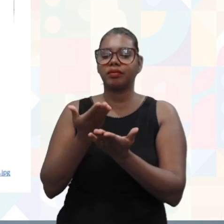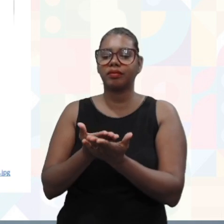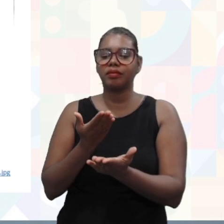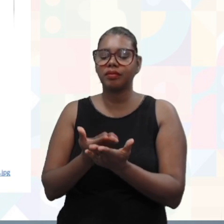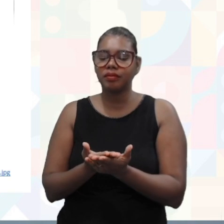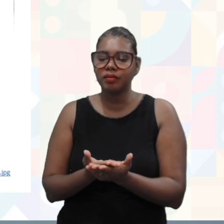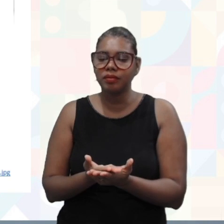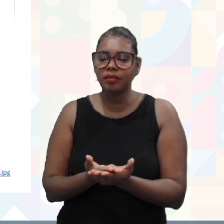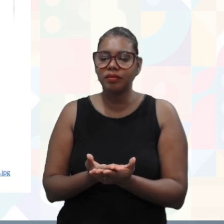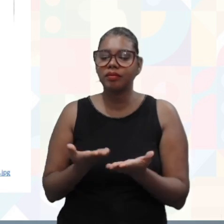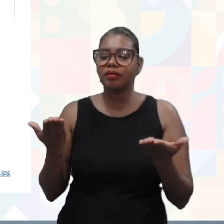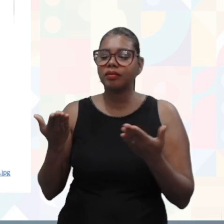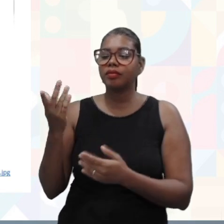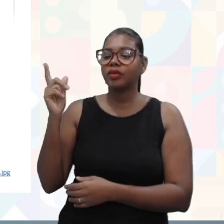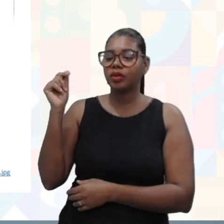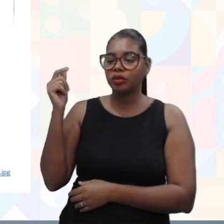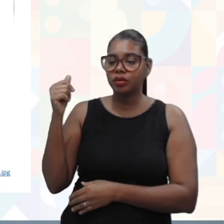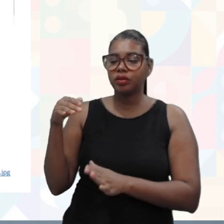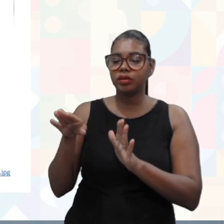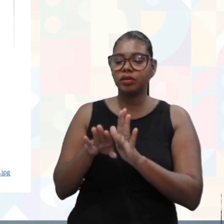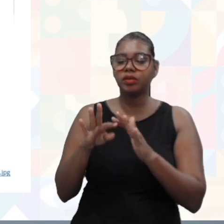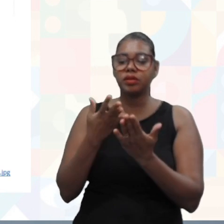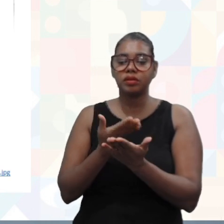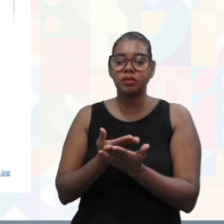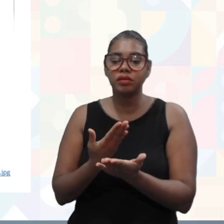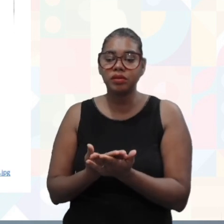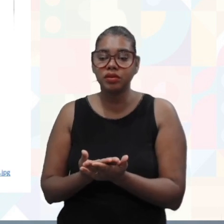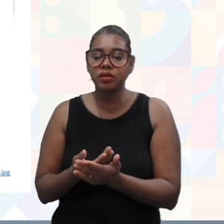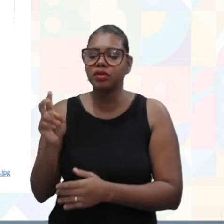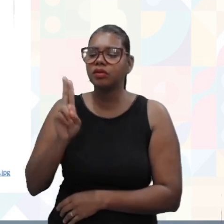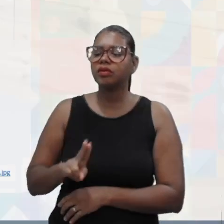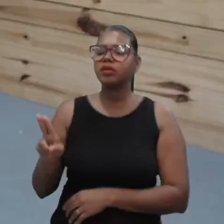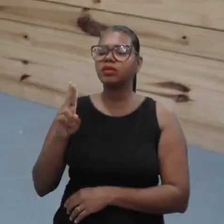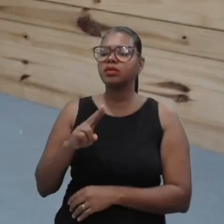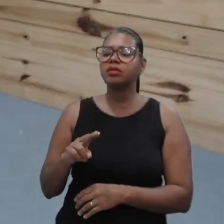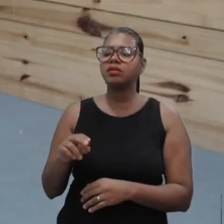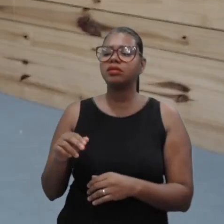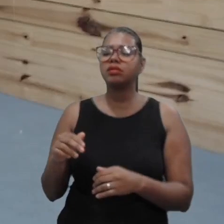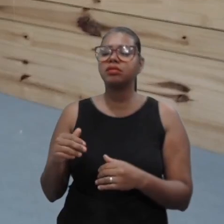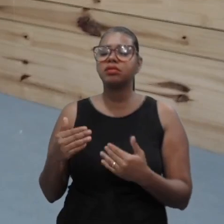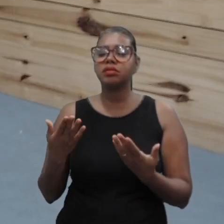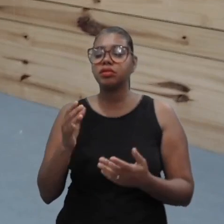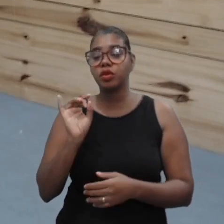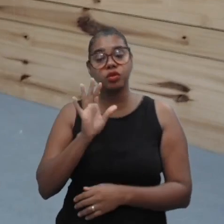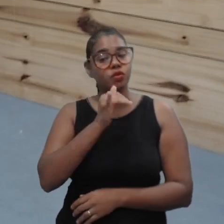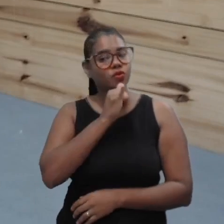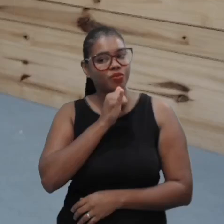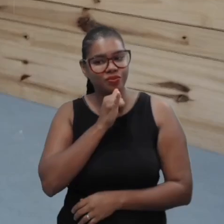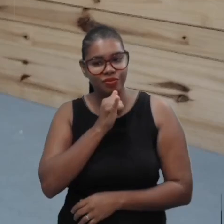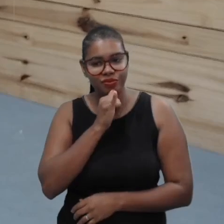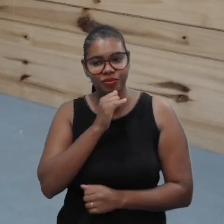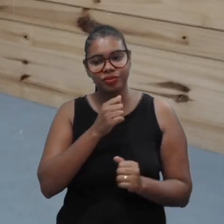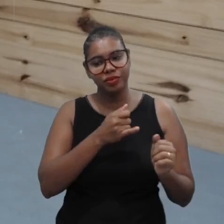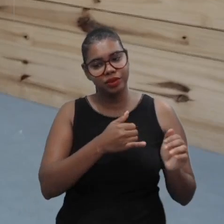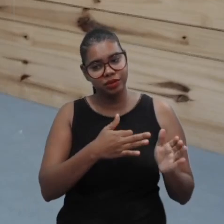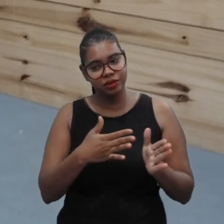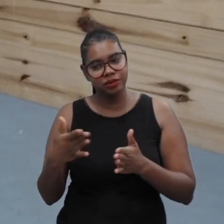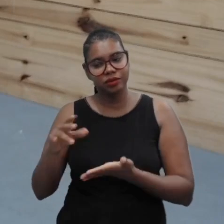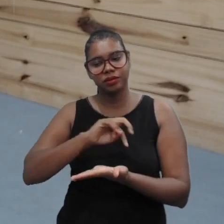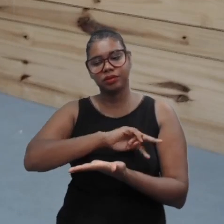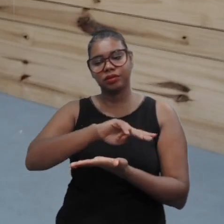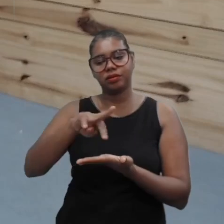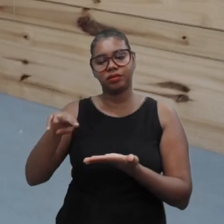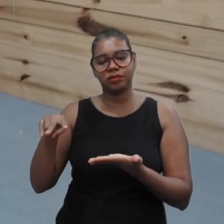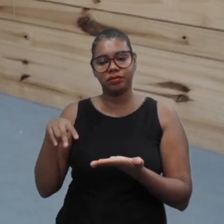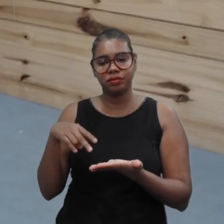é a verba que chega para a escola, onde essa verba vai ser utilizada. Só um exemplo, mas isso vai repercutir de diversas